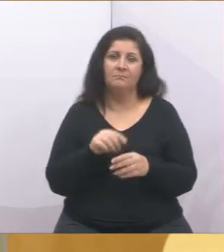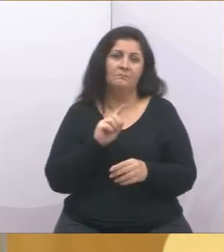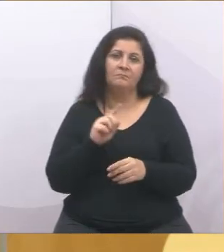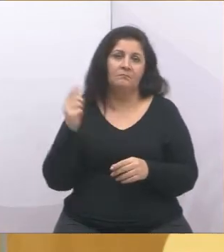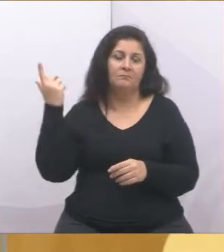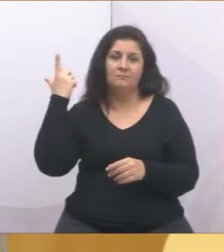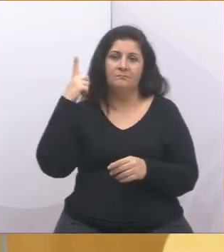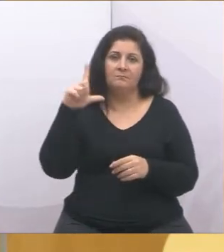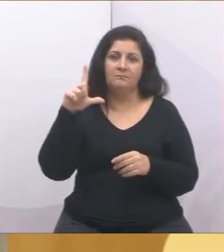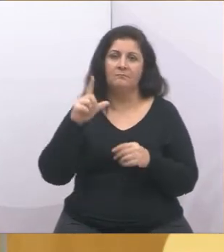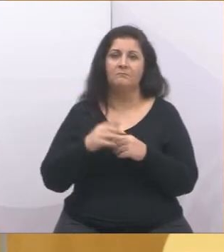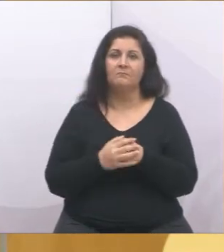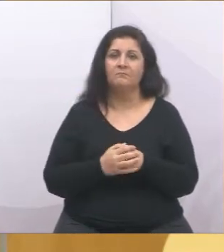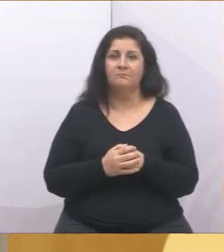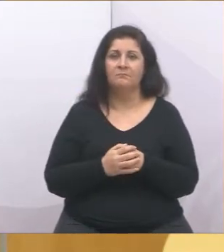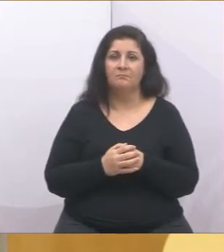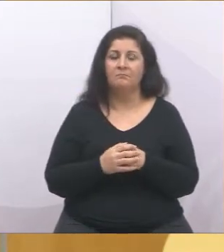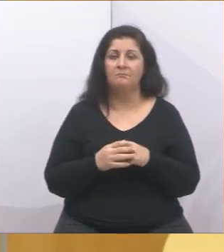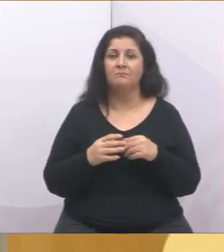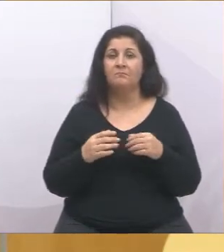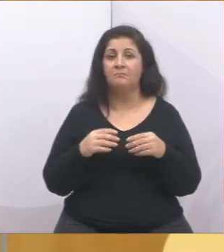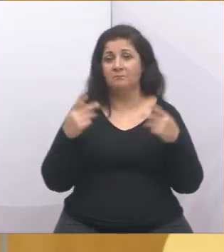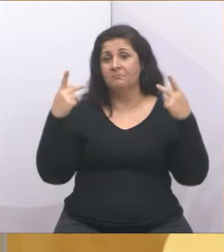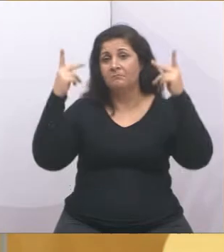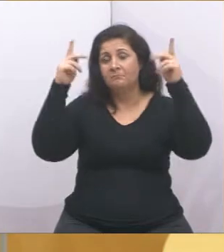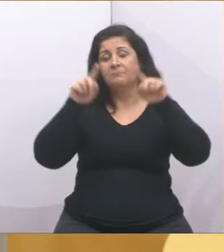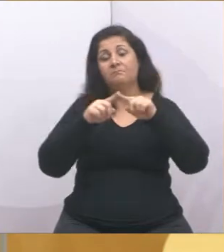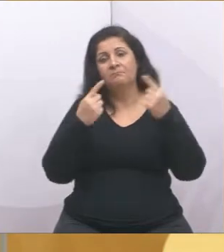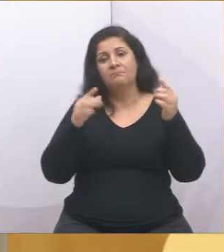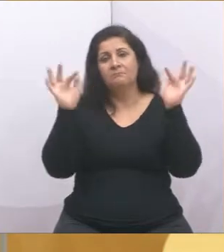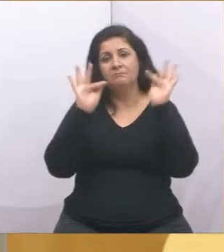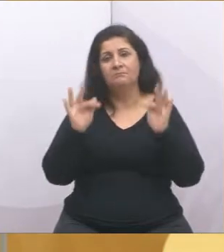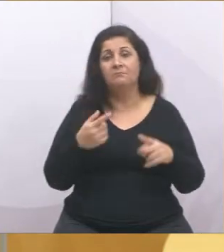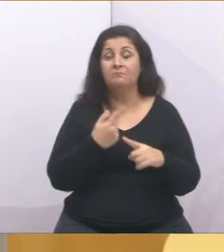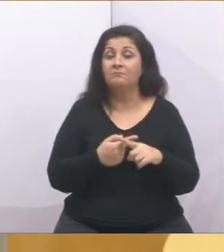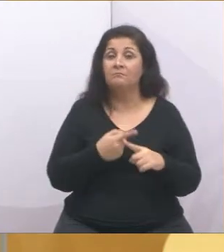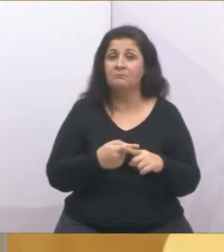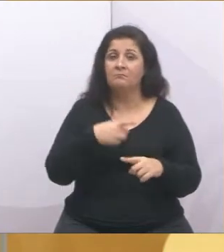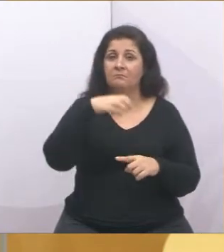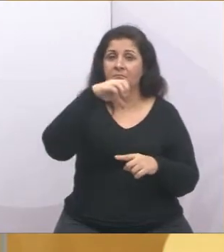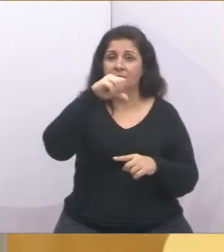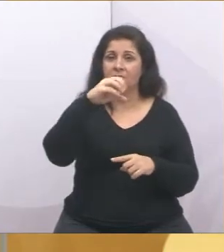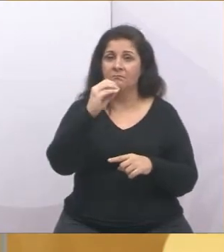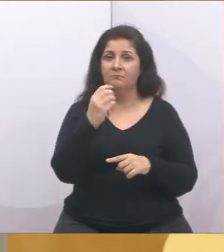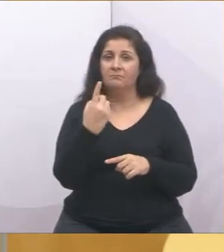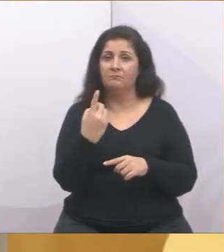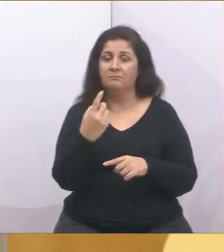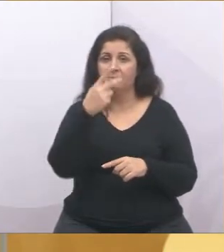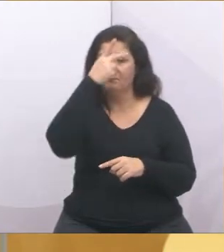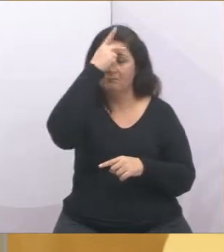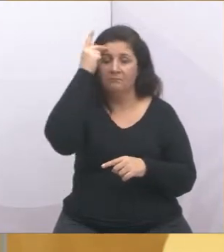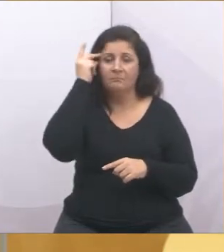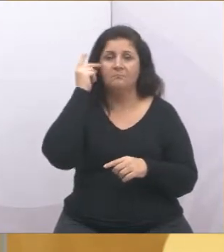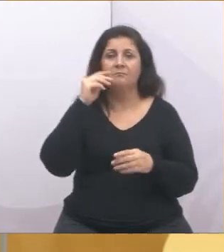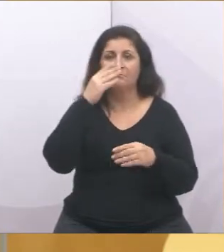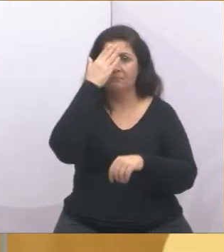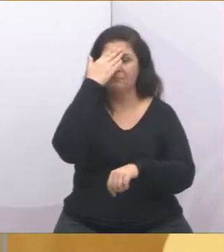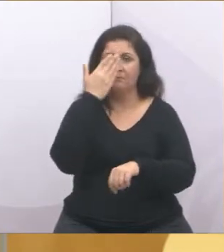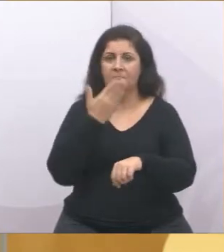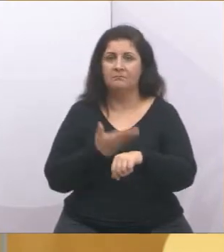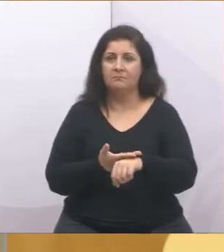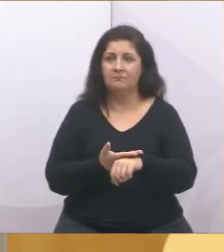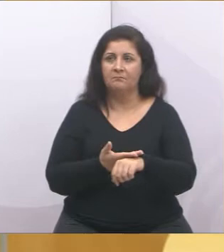aí a reeleição, mas fico muito feliz, porque foram 901 pessoas que